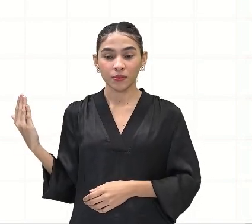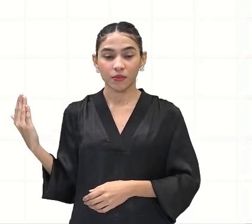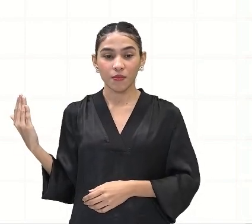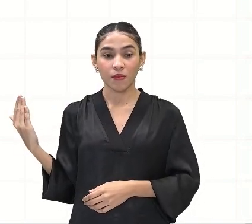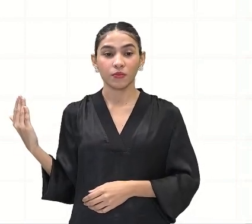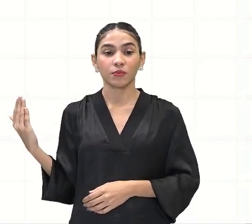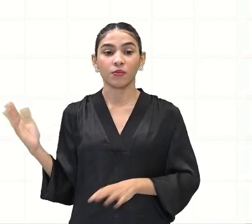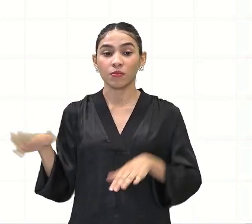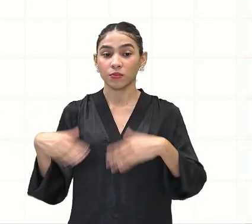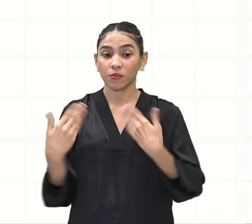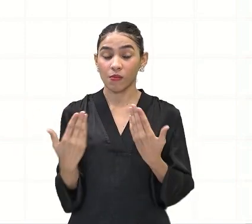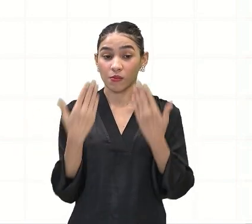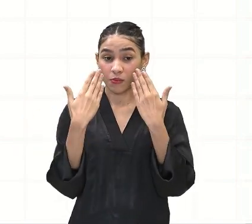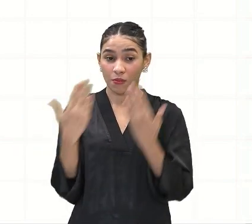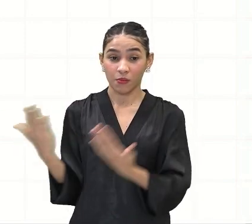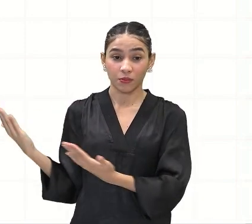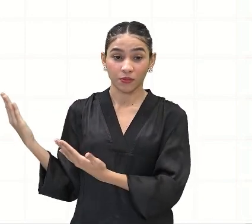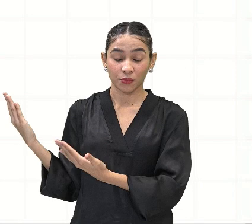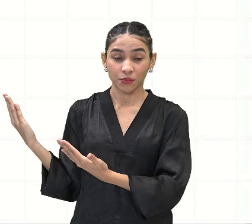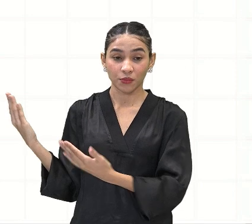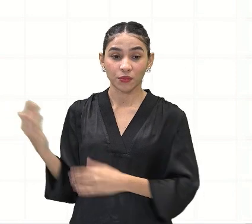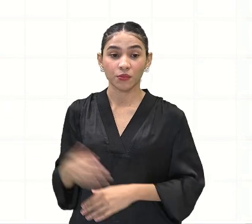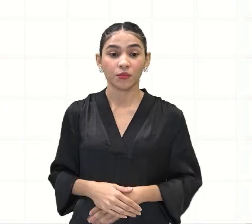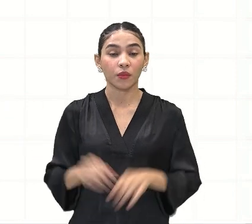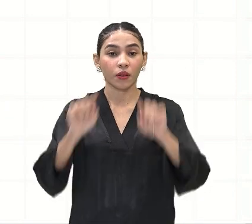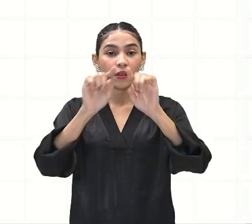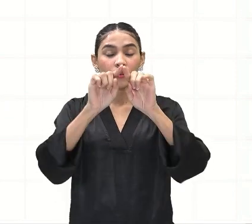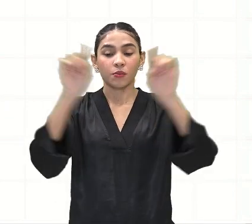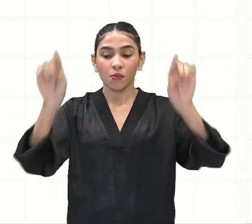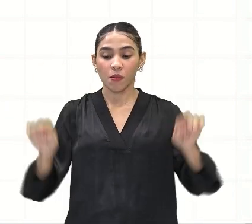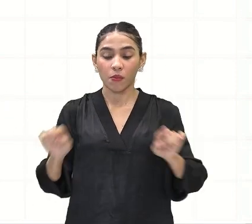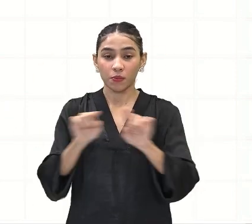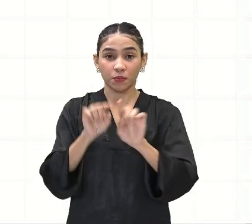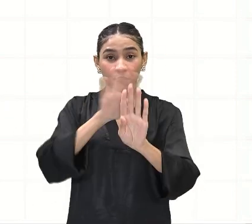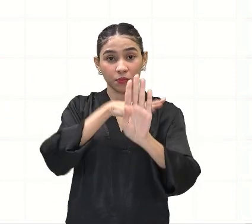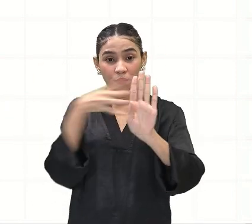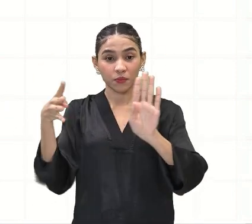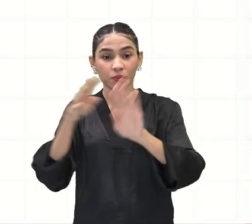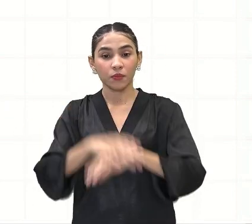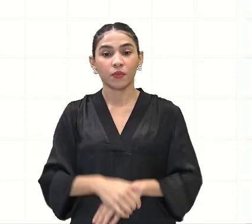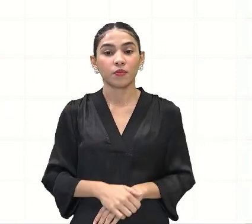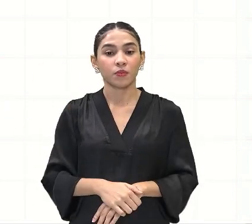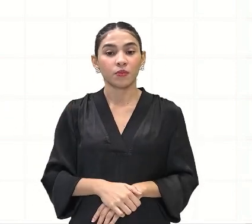E aqui temos, né, um quadro dividindo